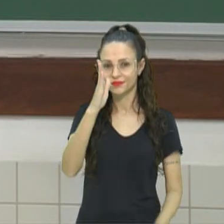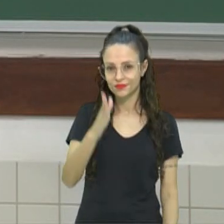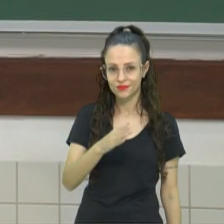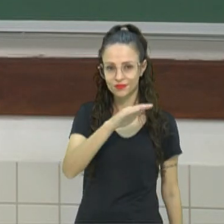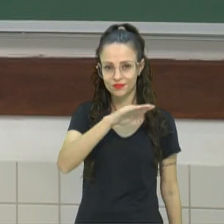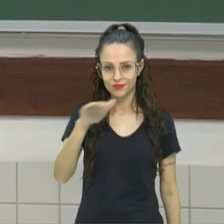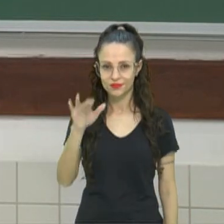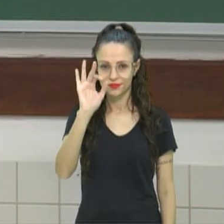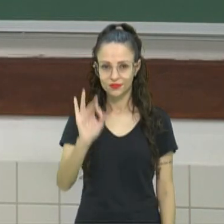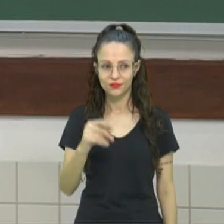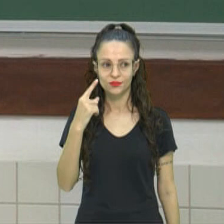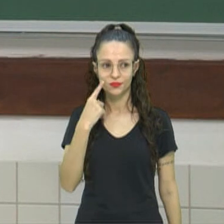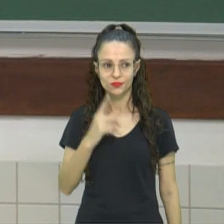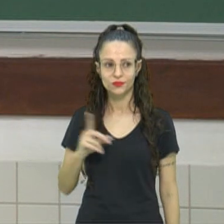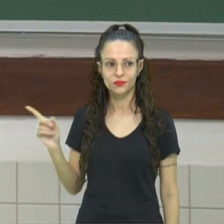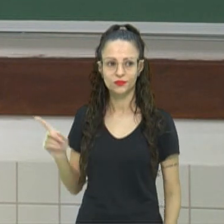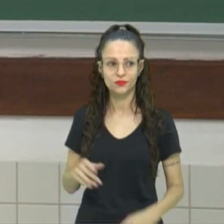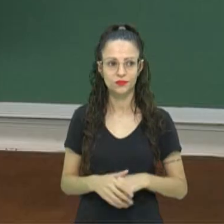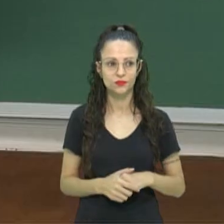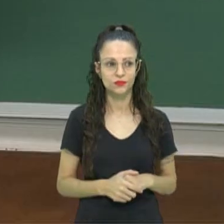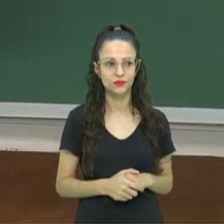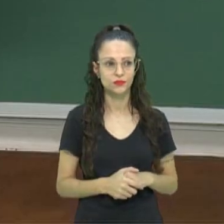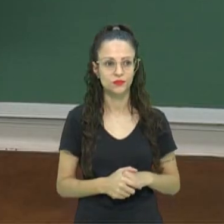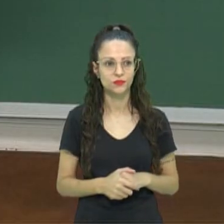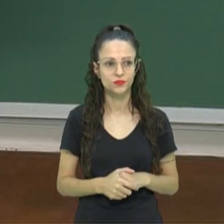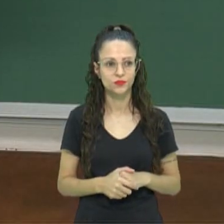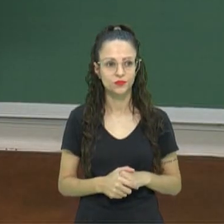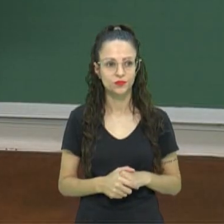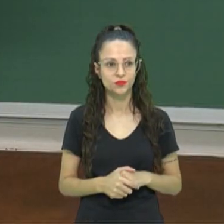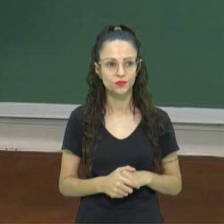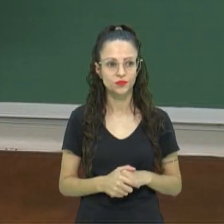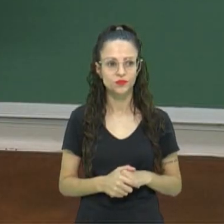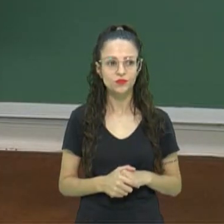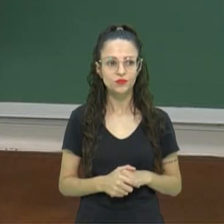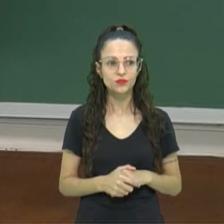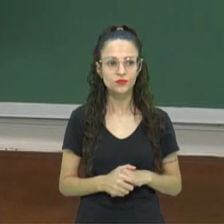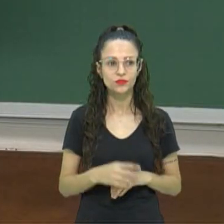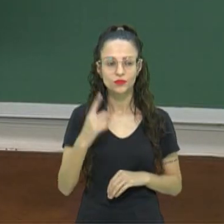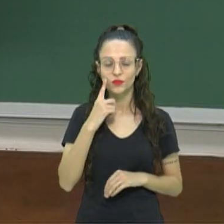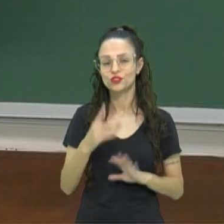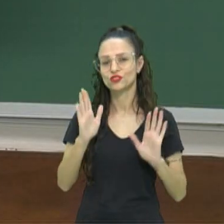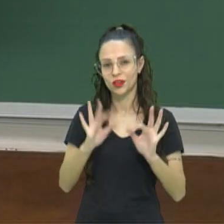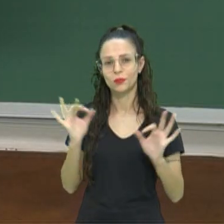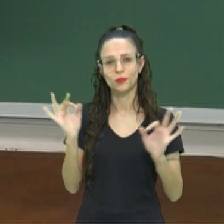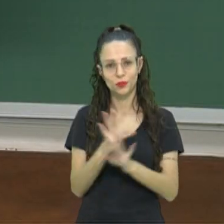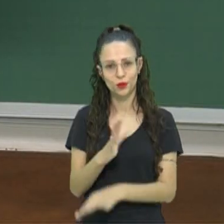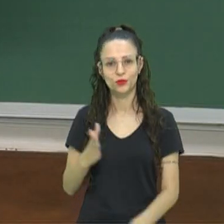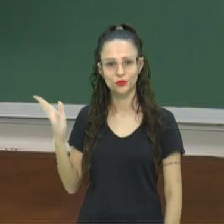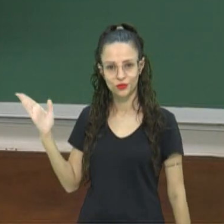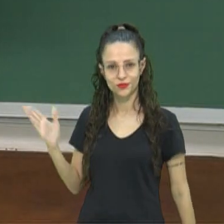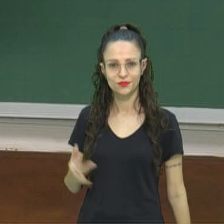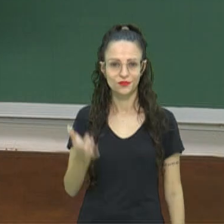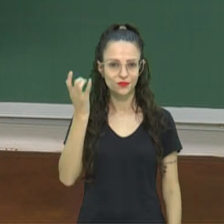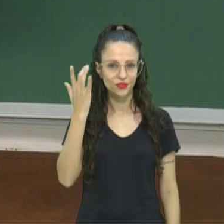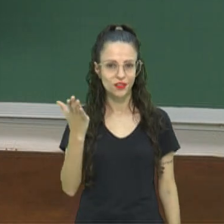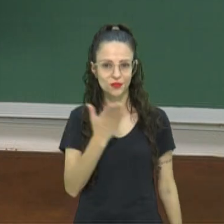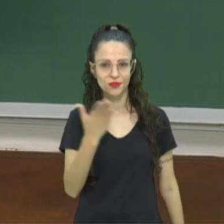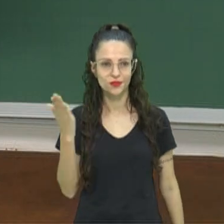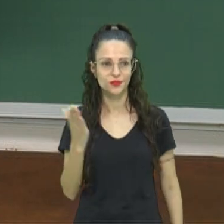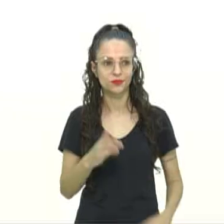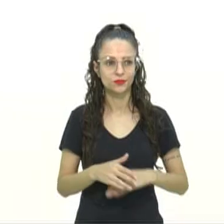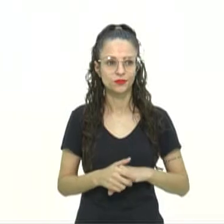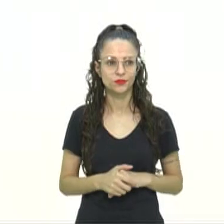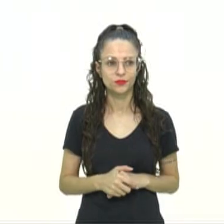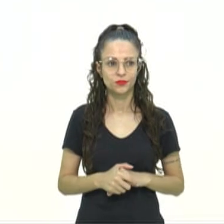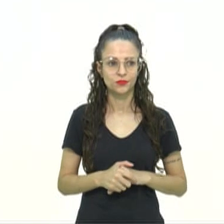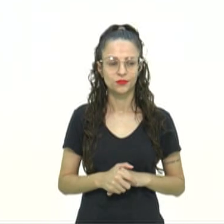certinha, ok? Então vamos dividir ela em pedacinhos? Ó, na verdade já está dividido, né, gente? Já está fácil para você, ok?